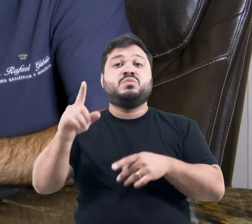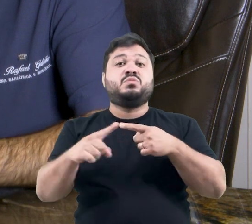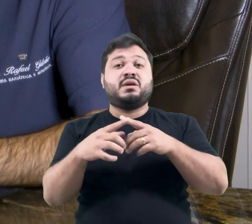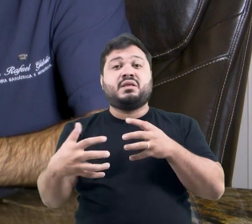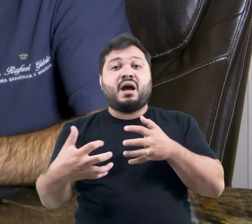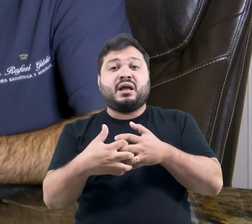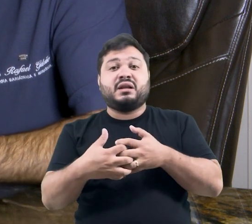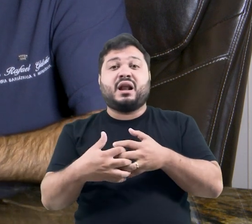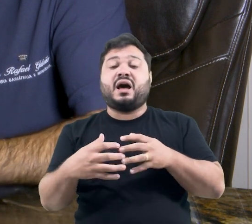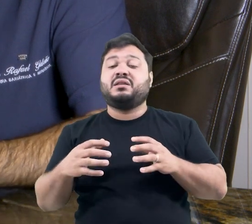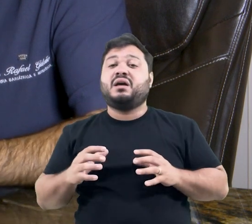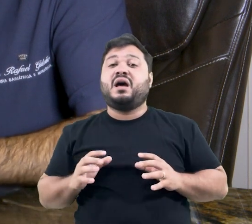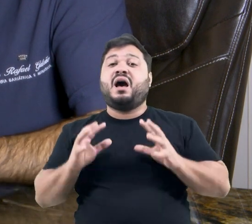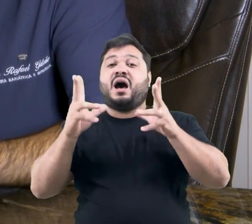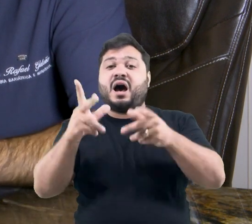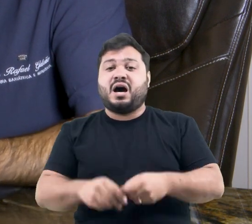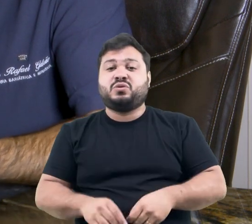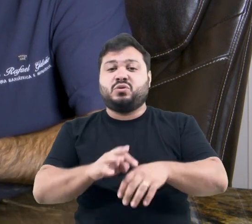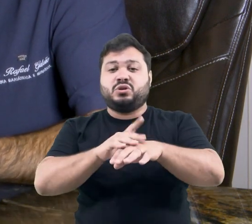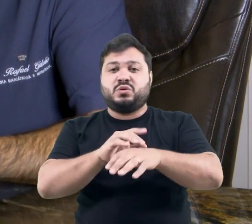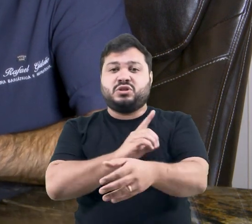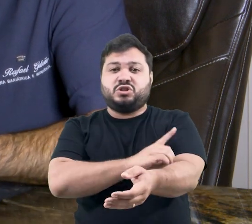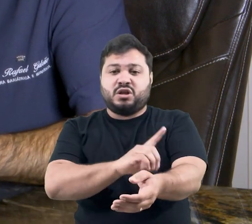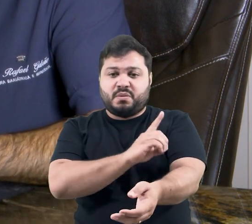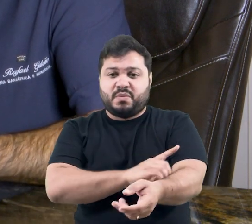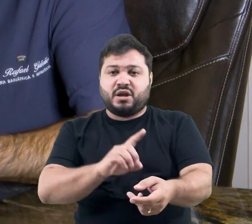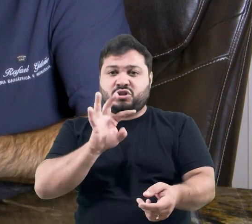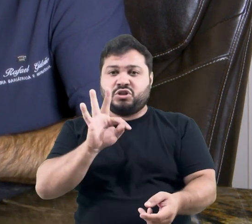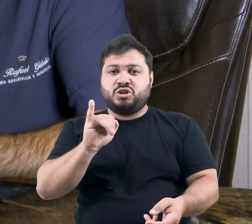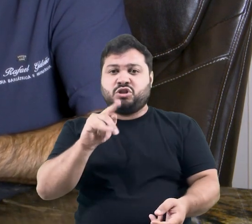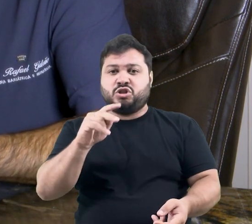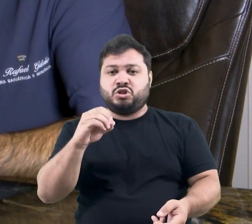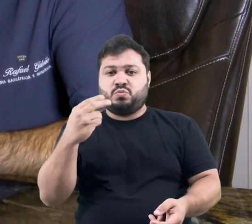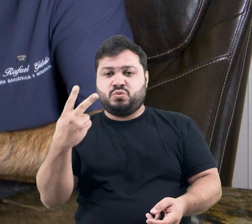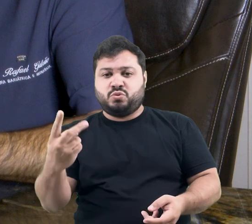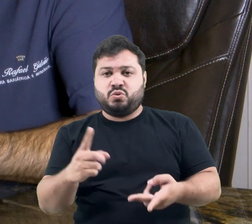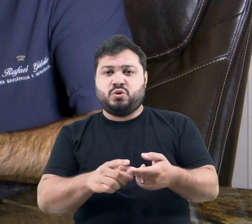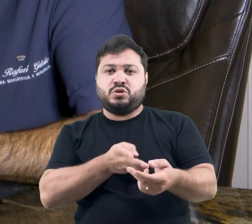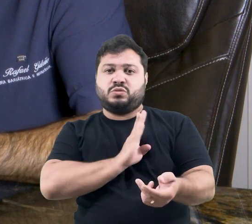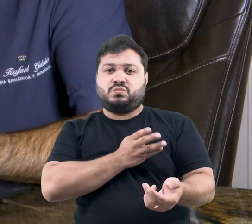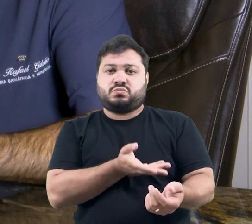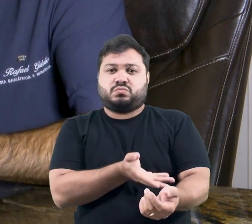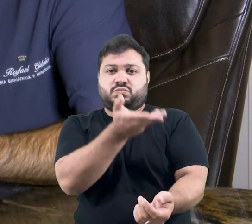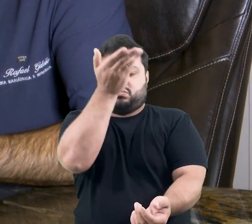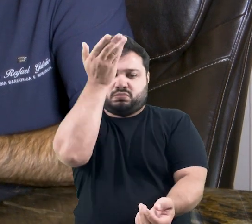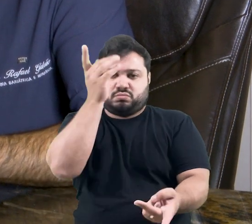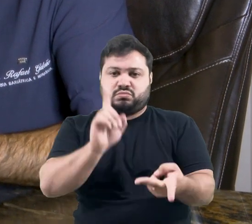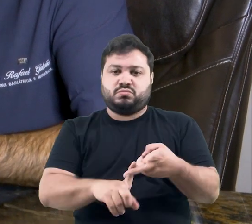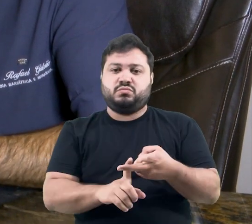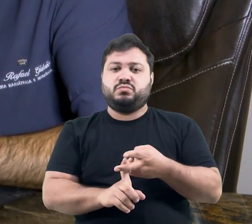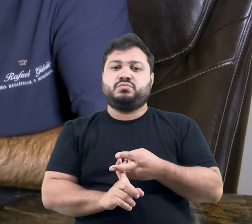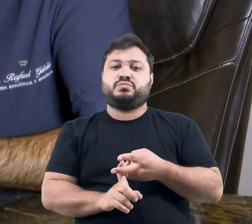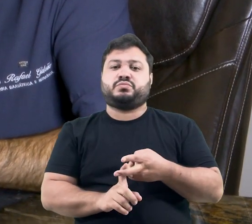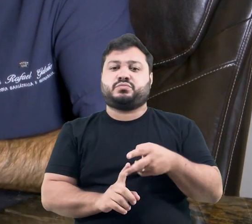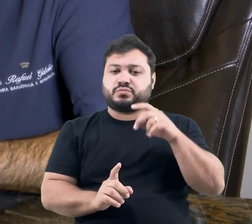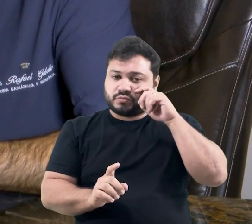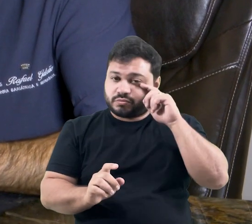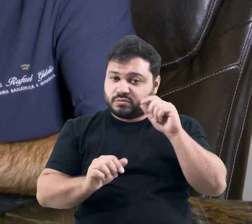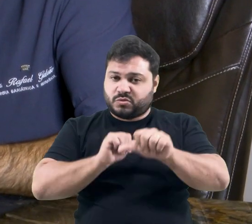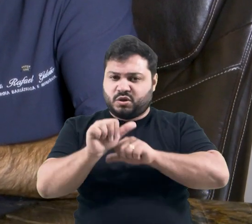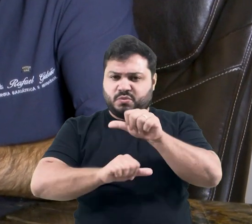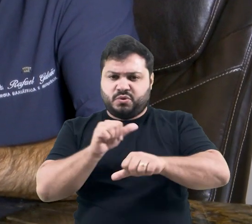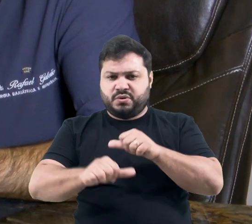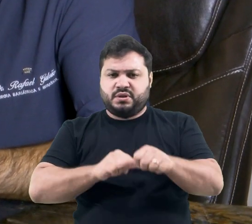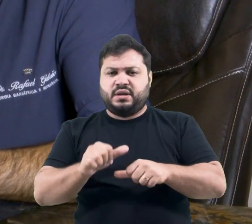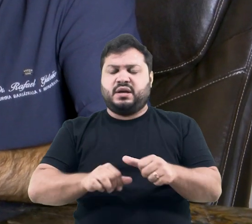ela está atrelada a todas essas doenças, como diabetes tipo 2, como hipertensão, dislipidemia, que é a